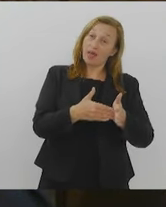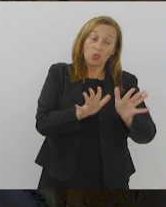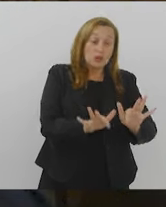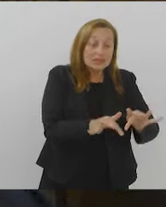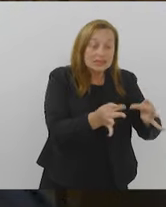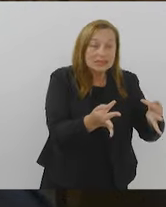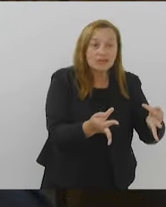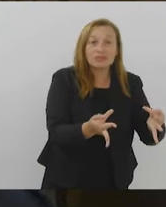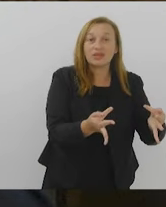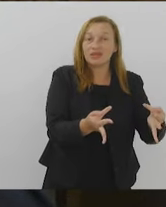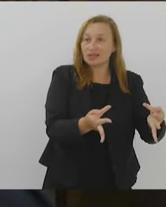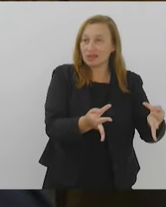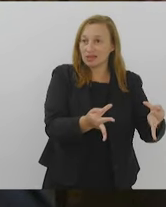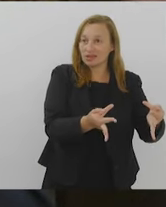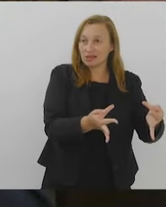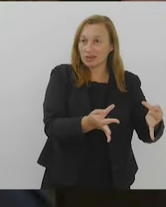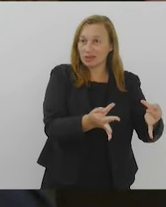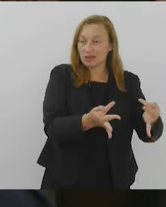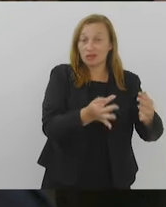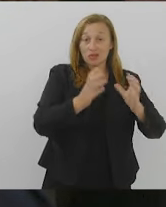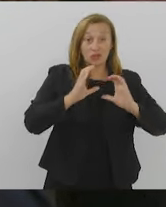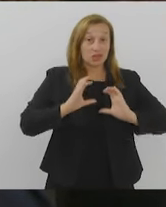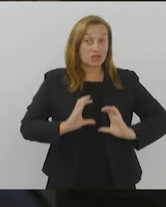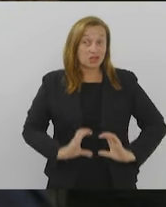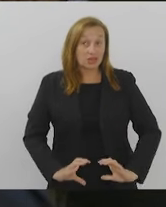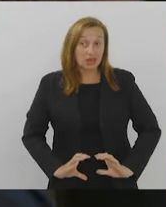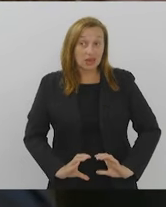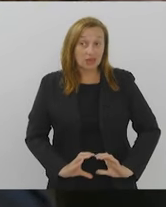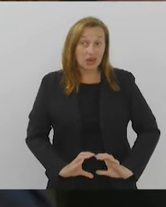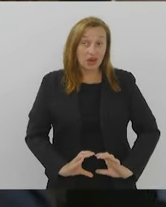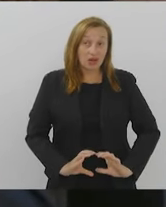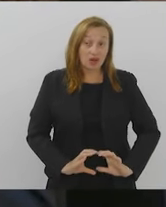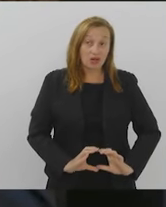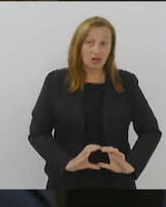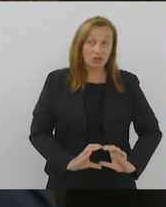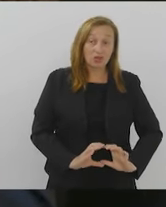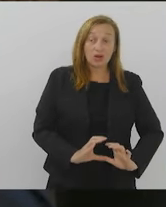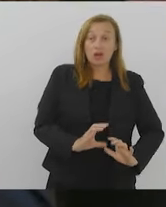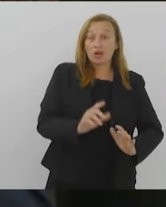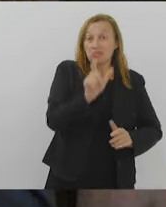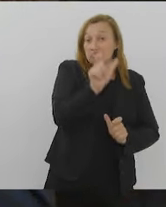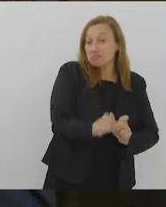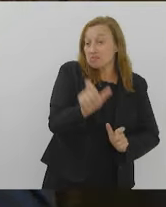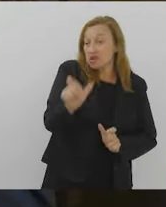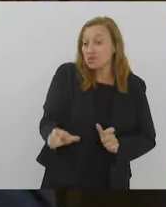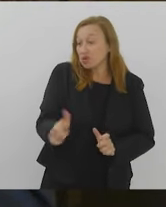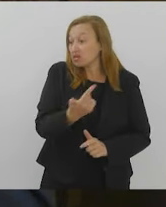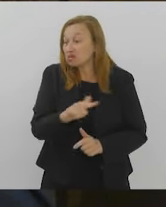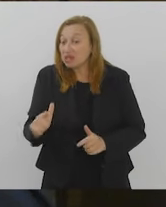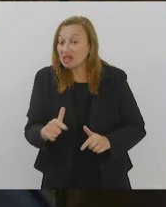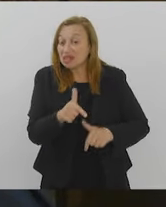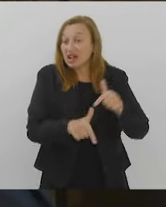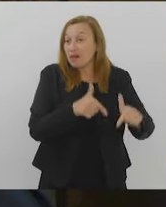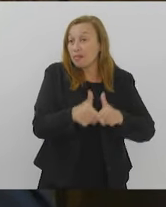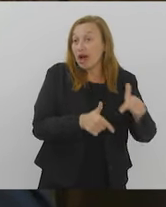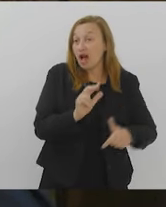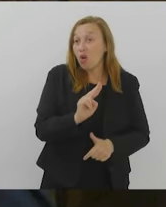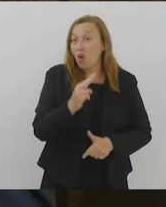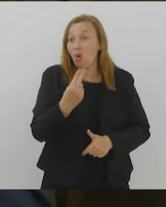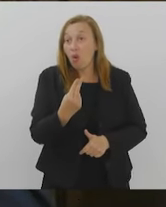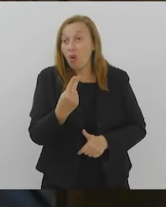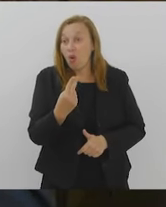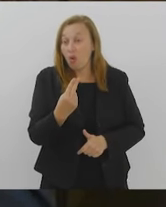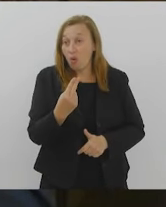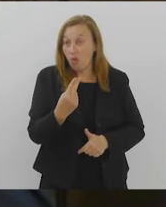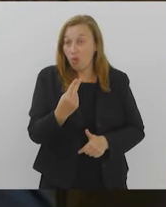simplesmente um operário, um desempregado, ou alguém até que seja visto como escória